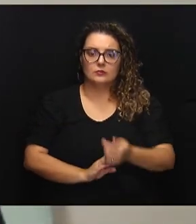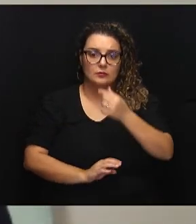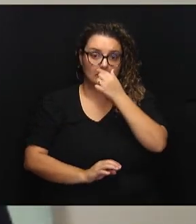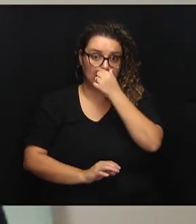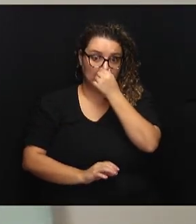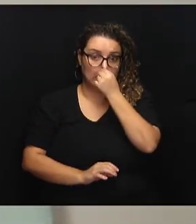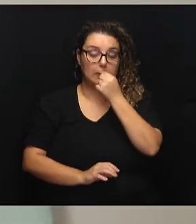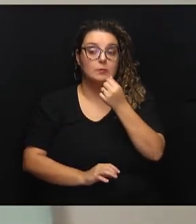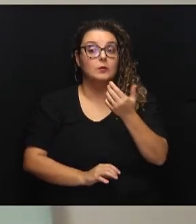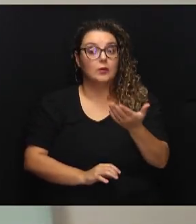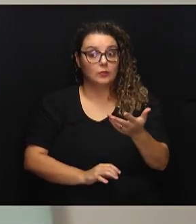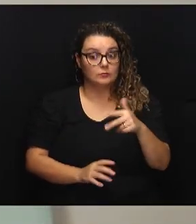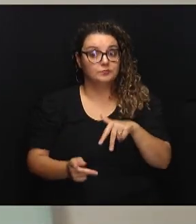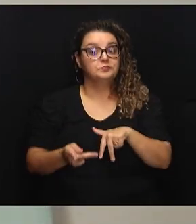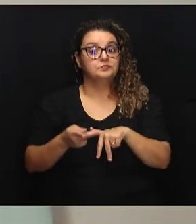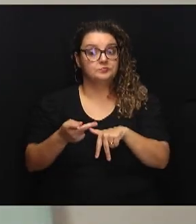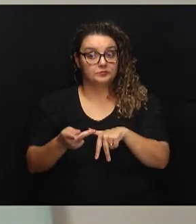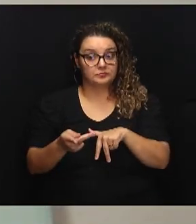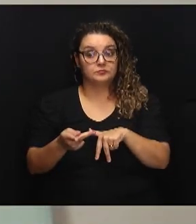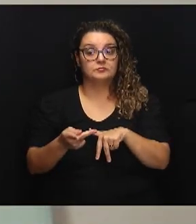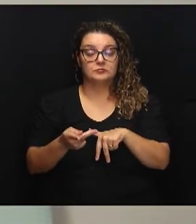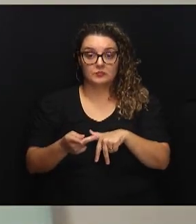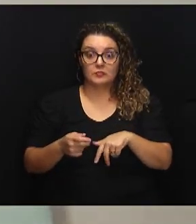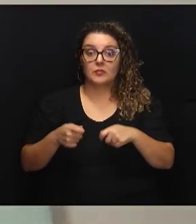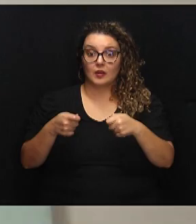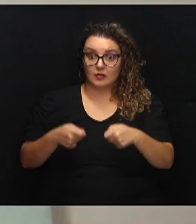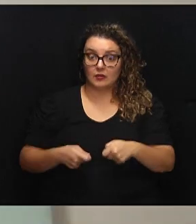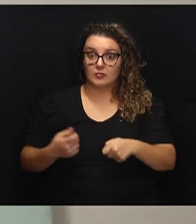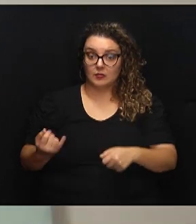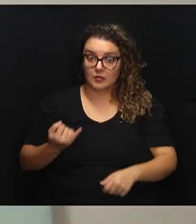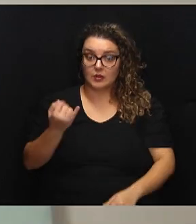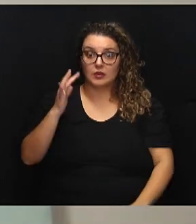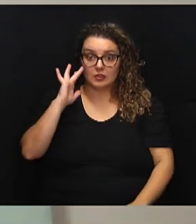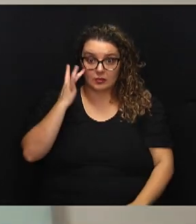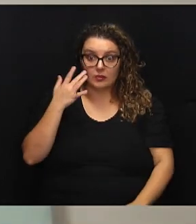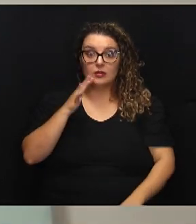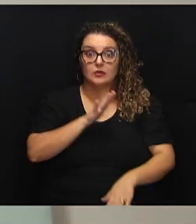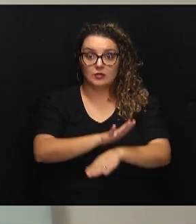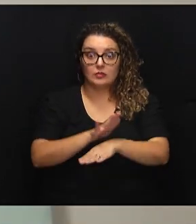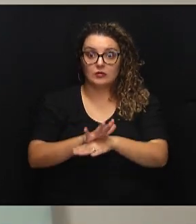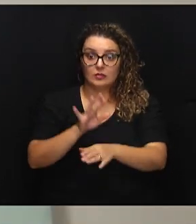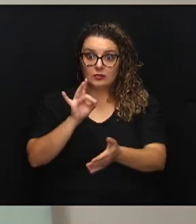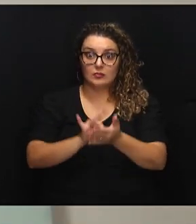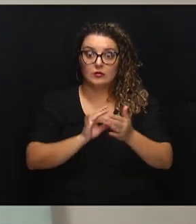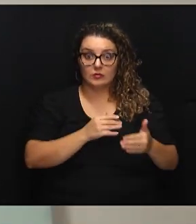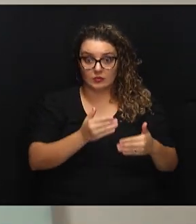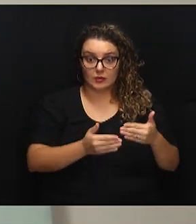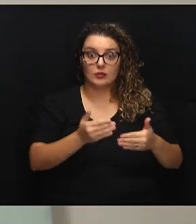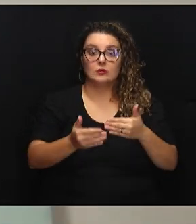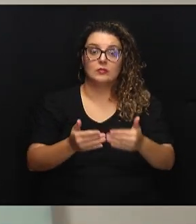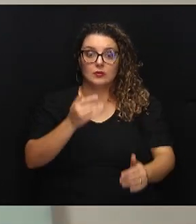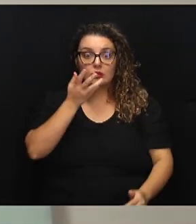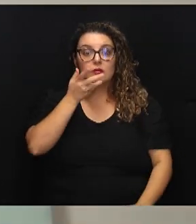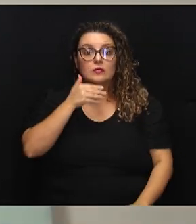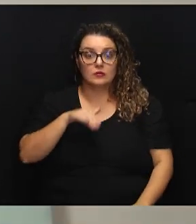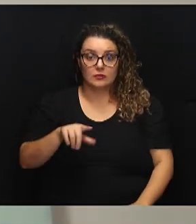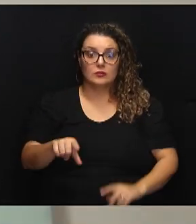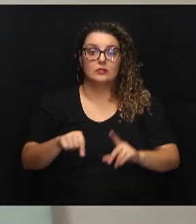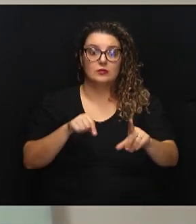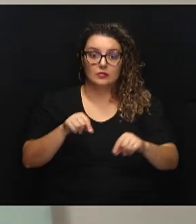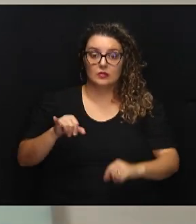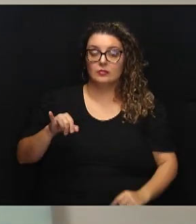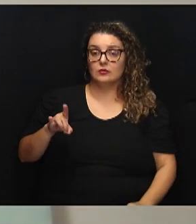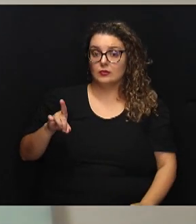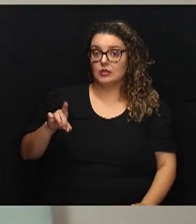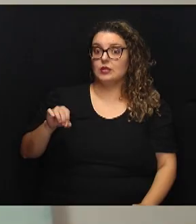Bom, é uma fala super válida e importante que eu acho que contribui muito realmente para esse processo da criança escolher esse ídolo brasileiro,